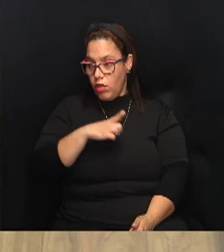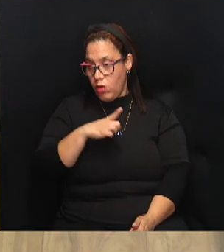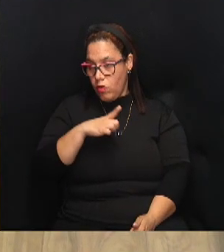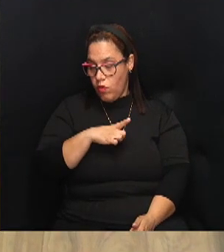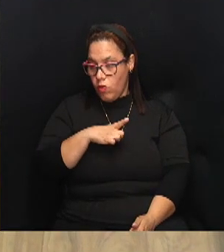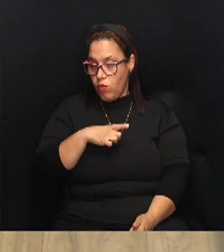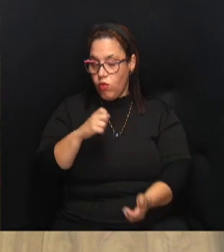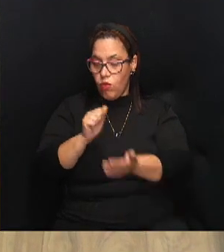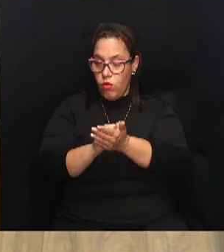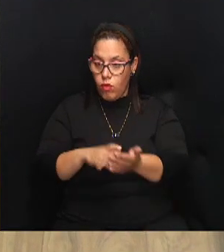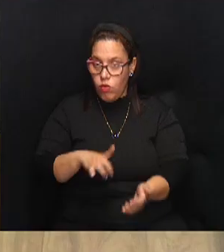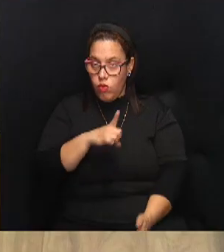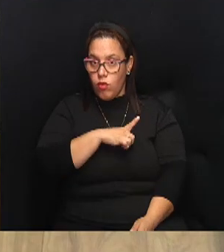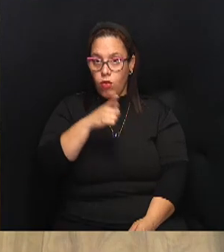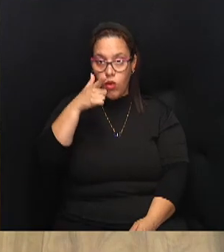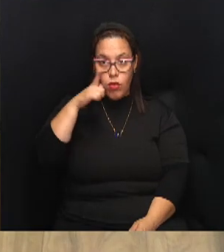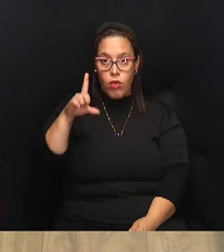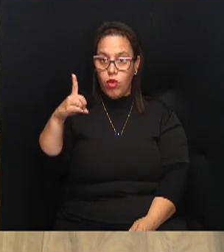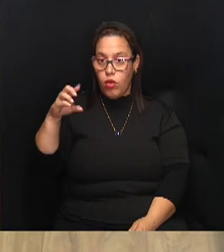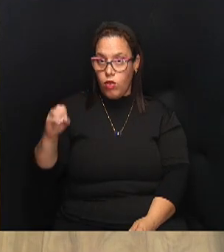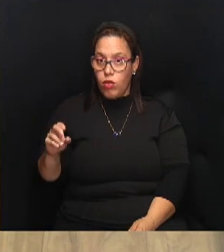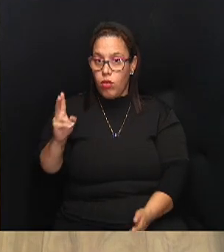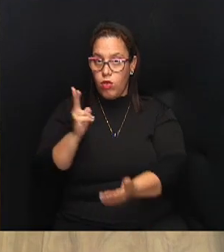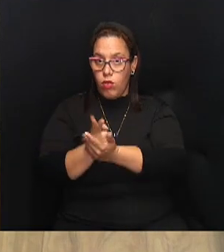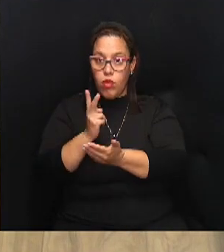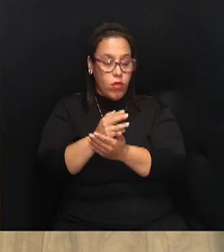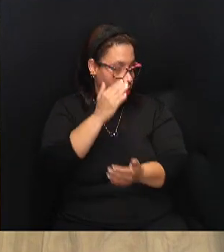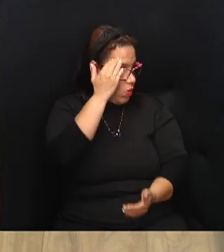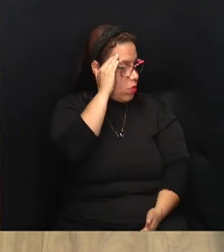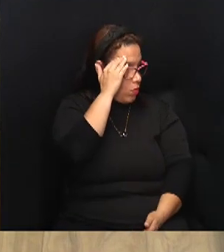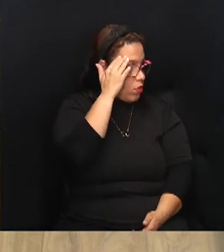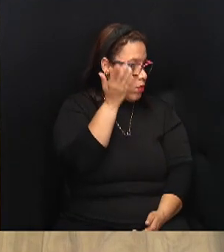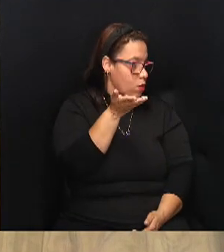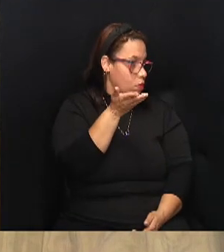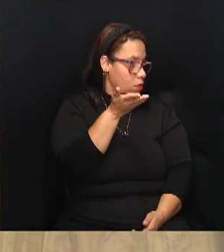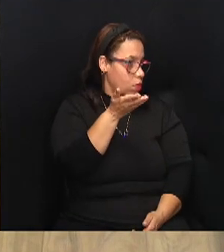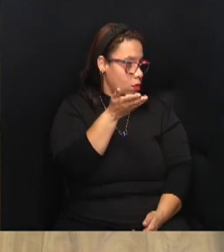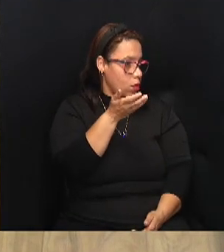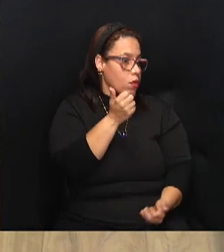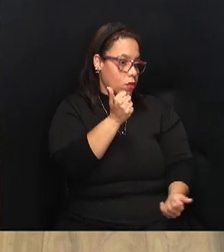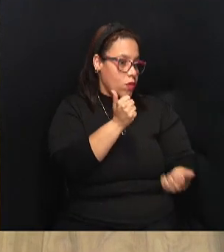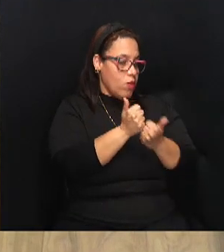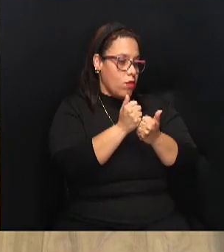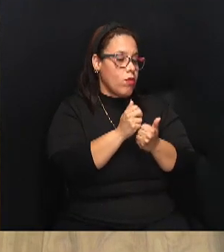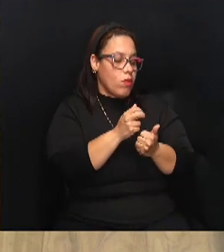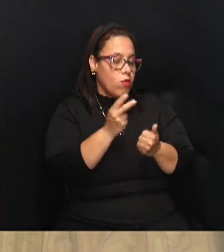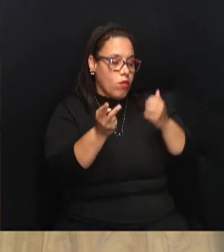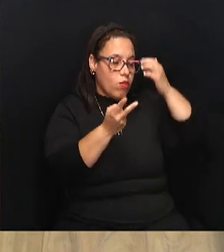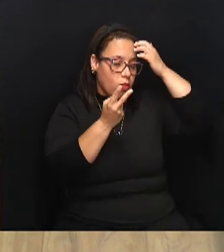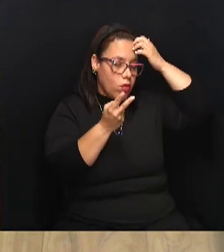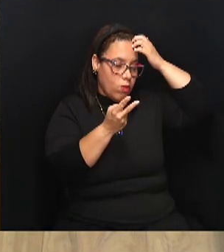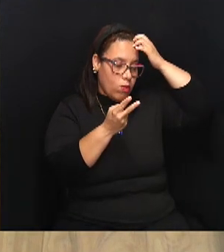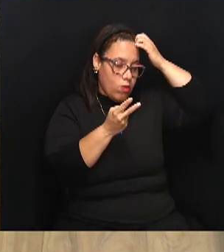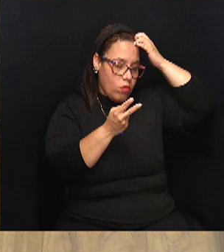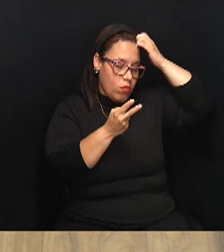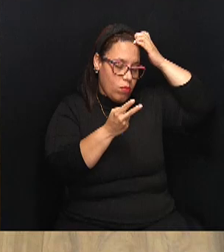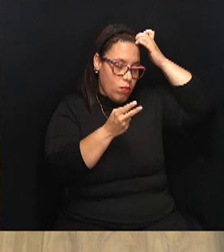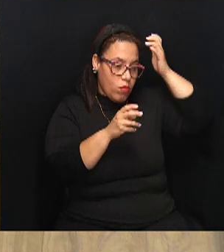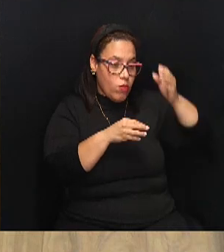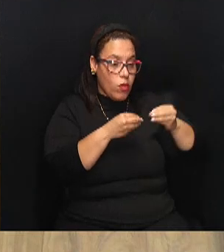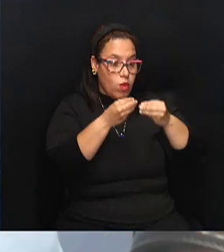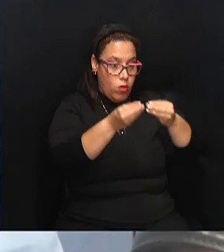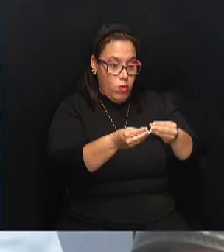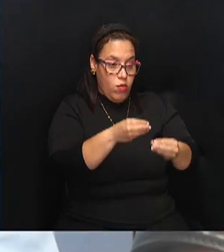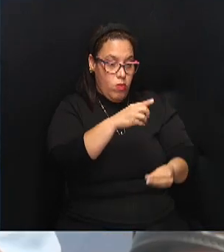com a atividade delegada eu consigo deixar 10 sempre. Entendi. Seria, como forma de apoio, eu acho válido. Mas em passar para a PM